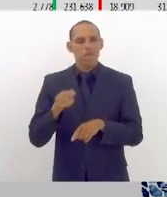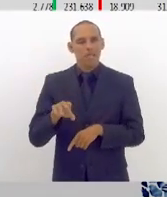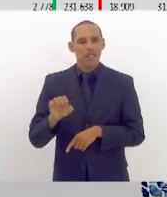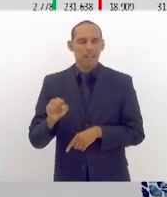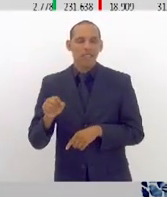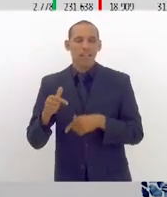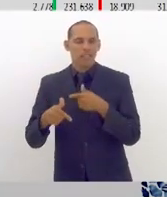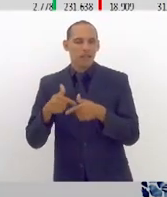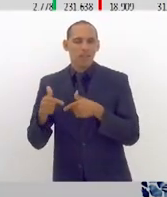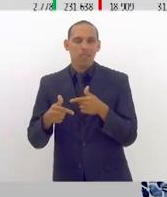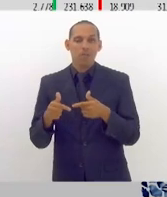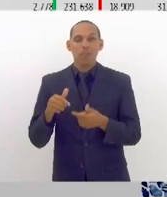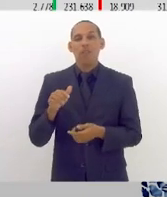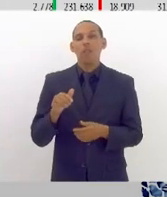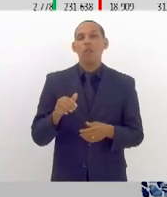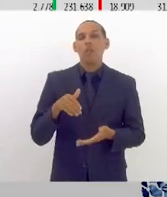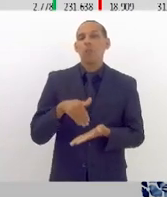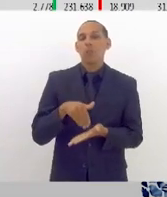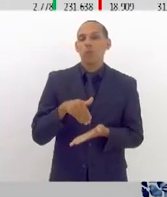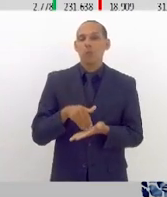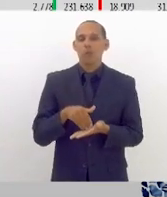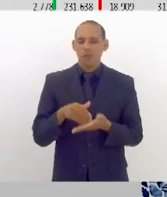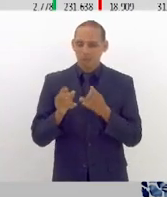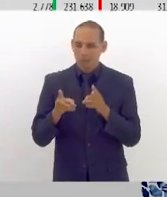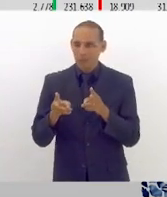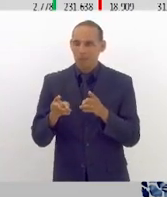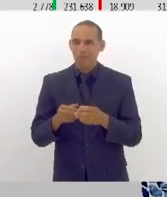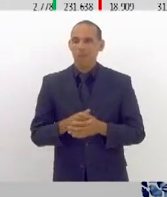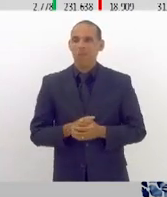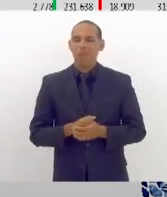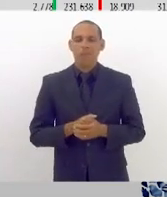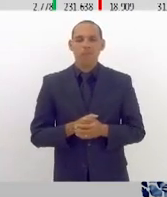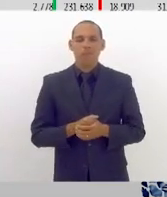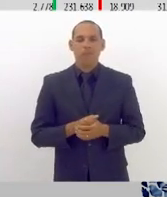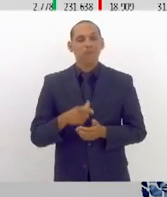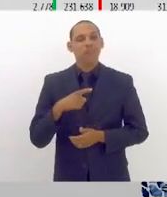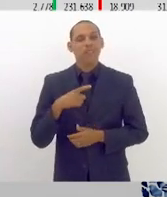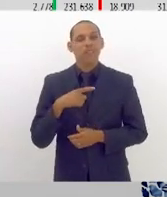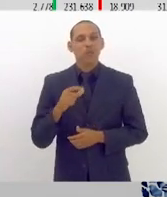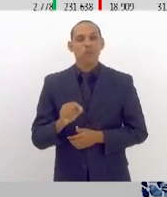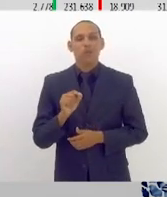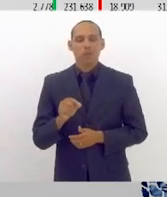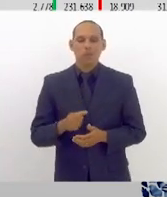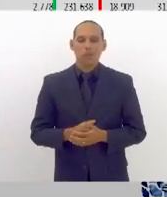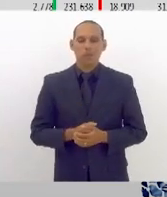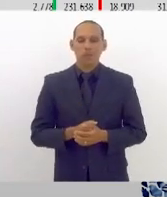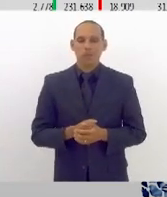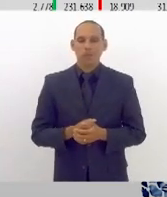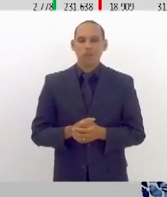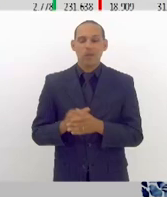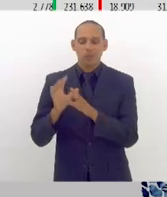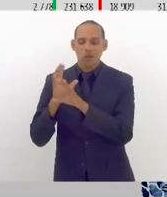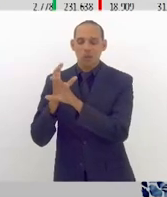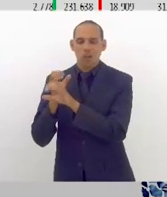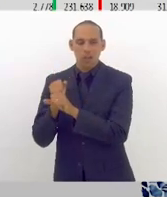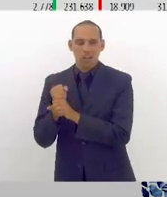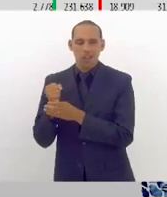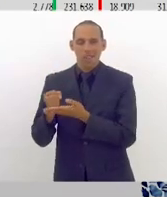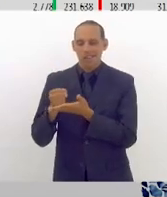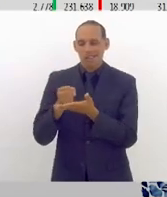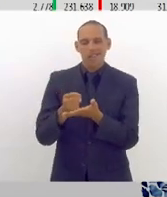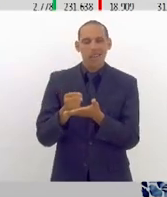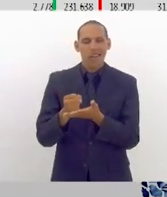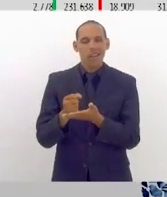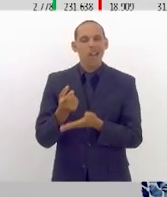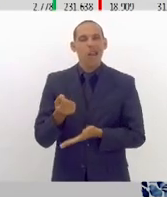finalmente obtém pode seguir e obtém o total da oferta para esse